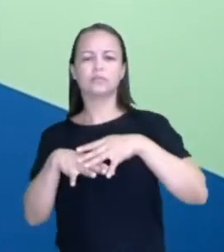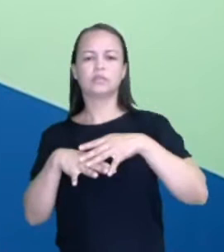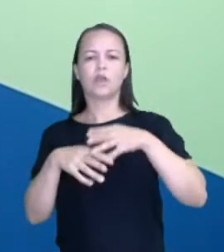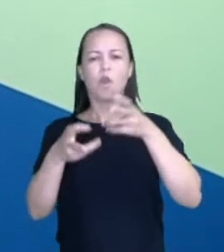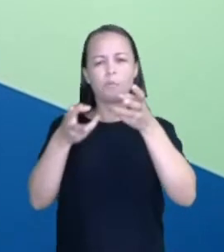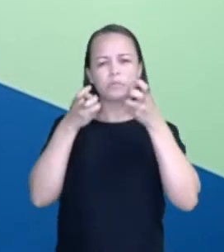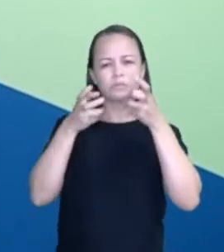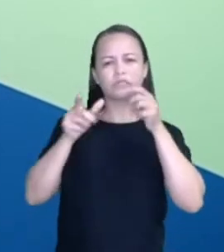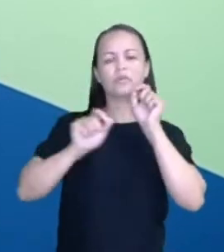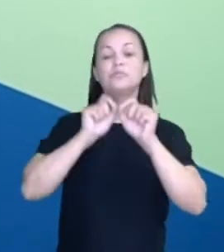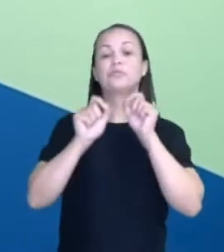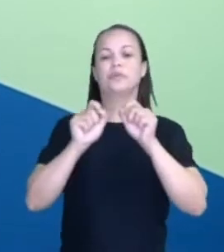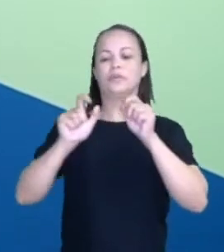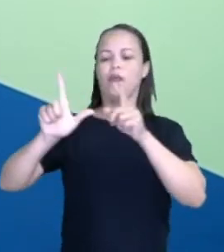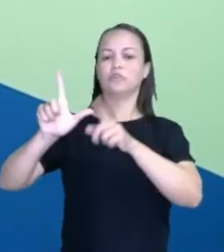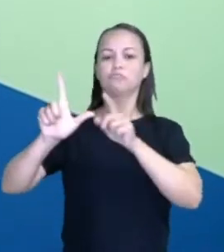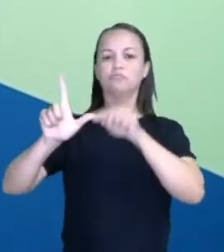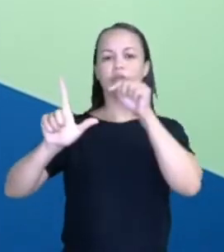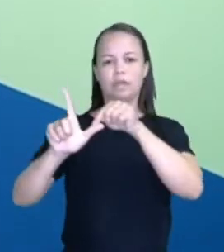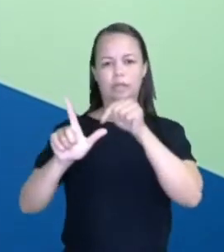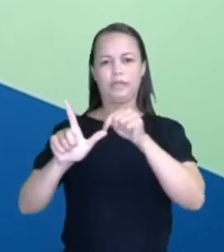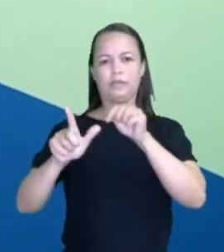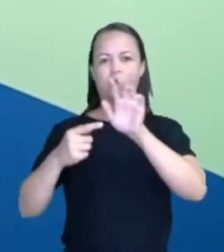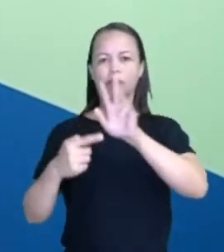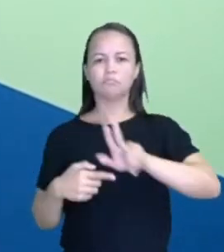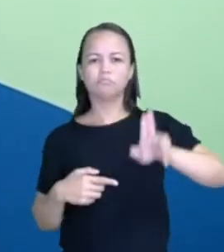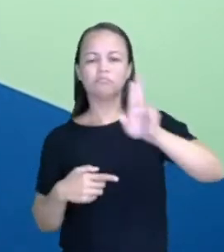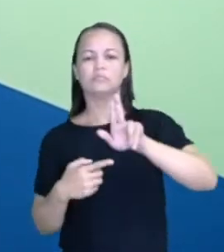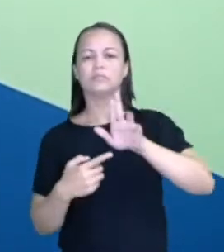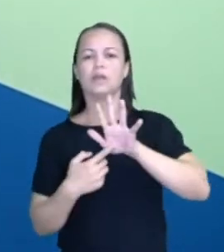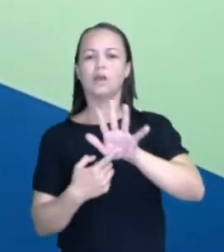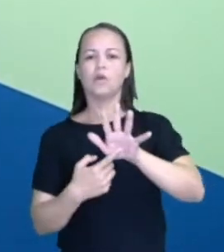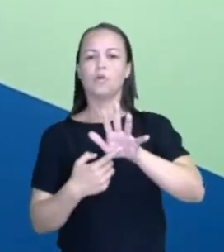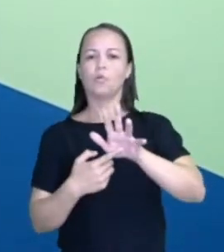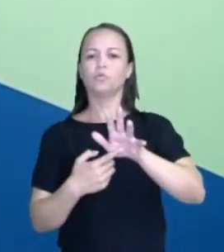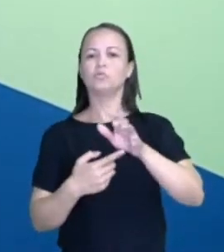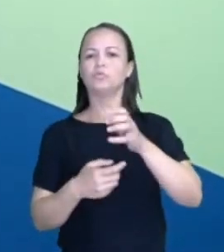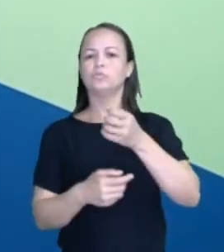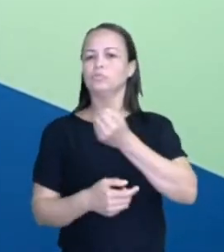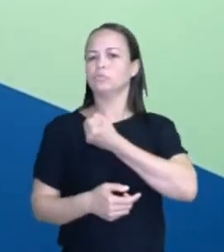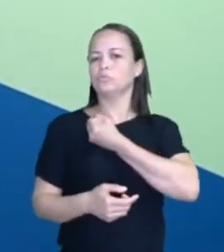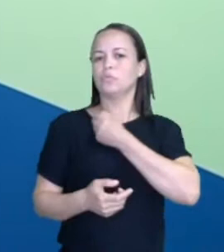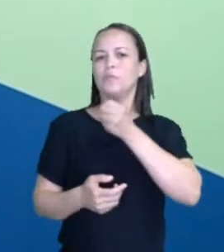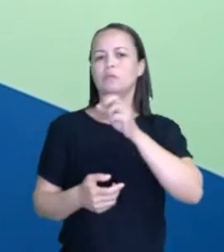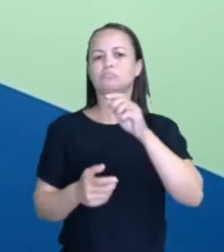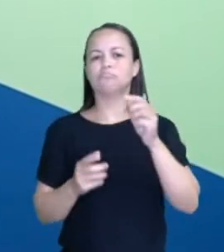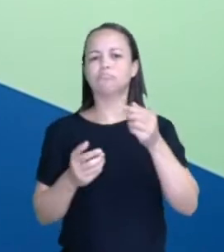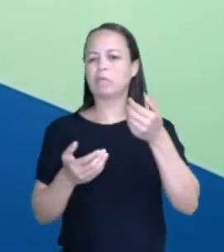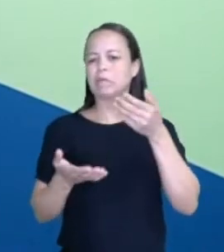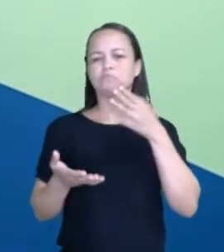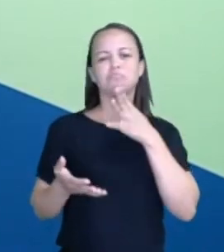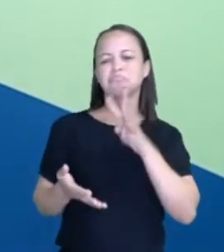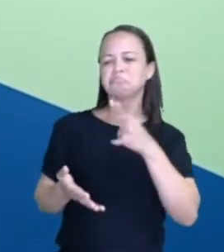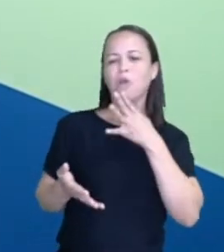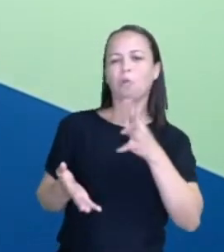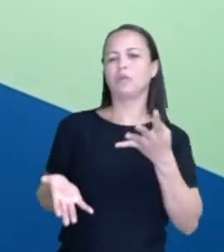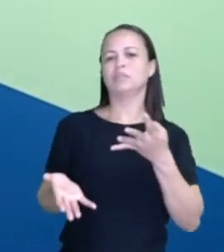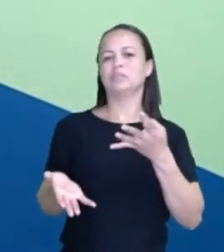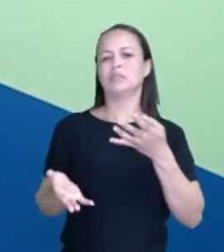que representavam os valores desconhecidos continuaram sendo